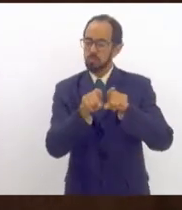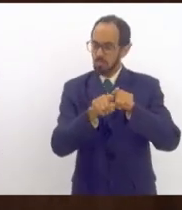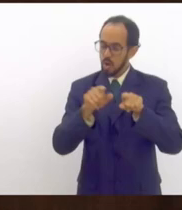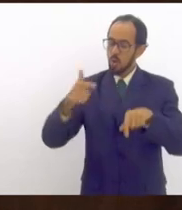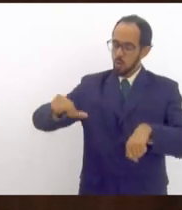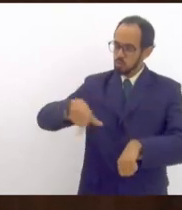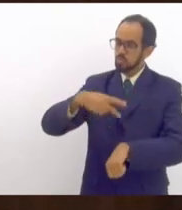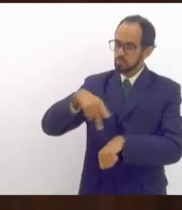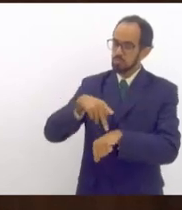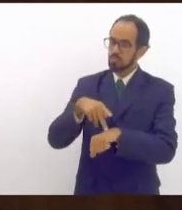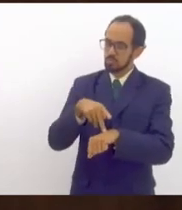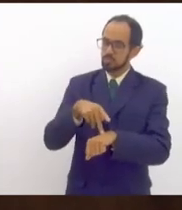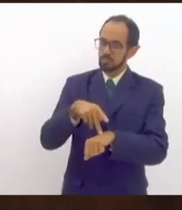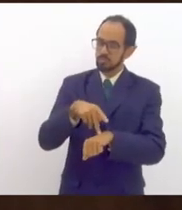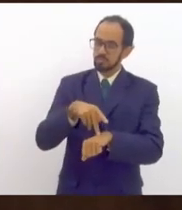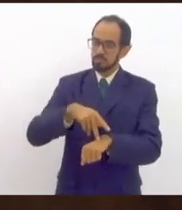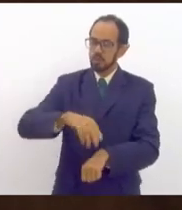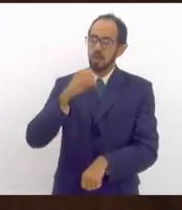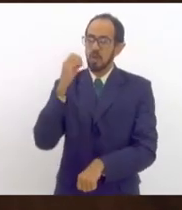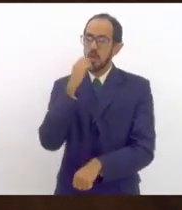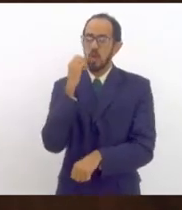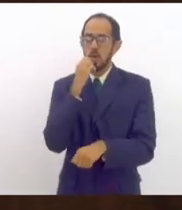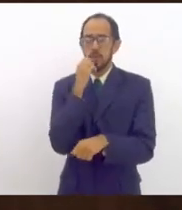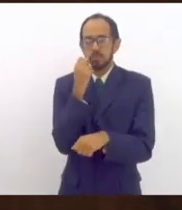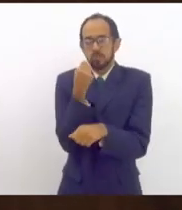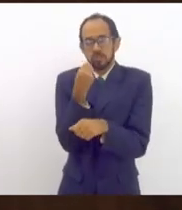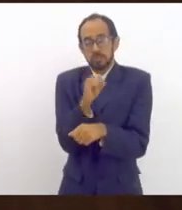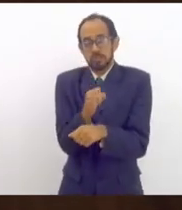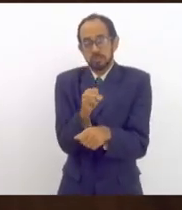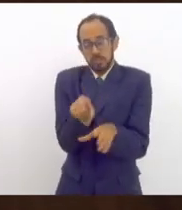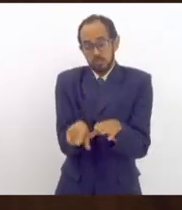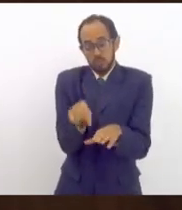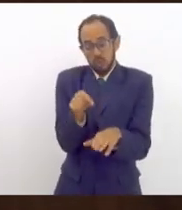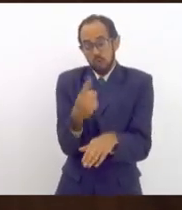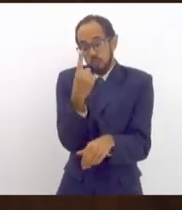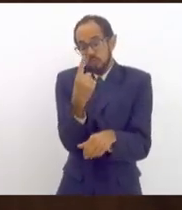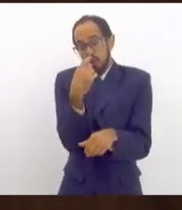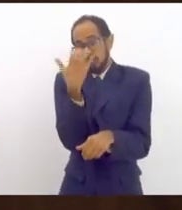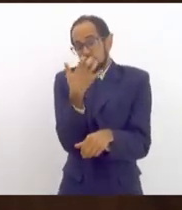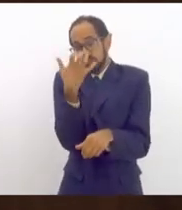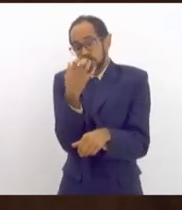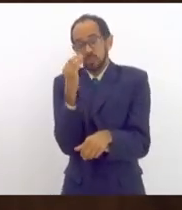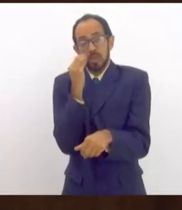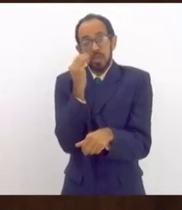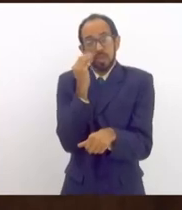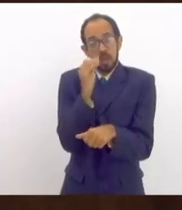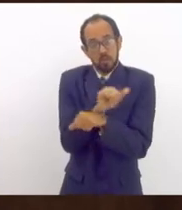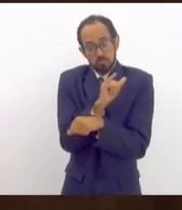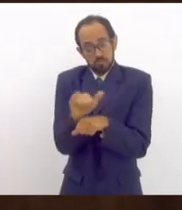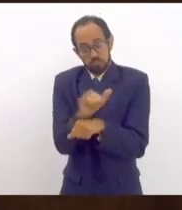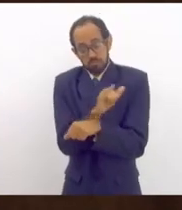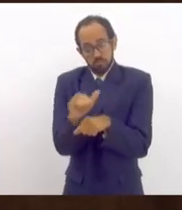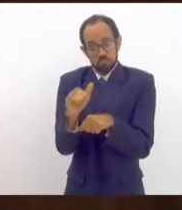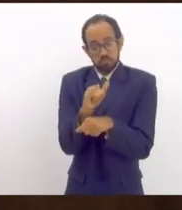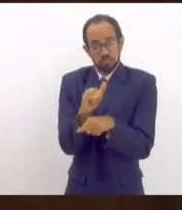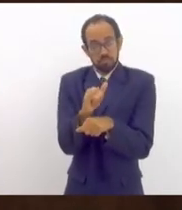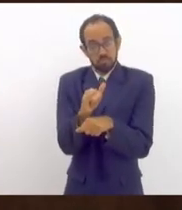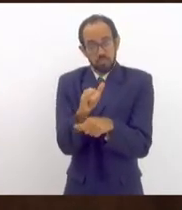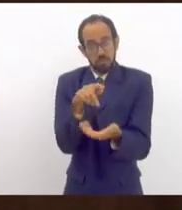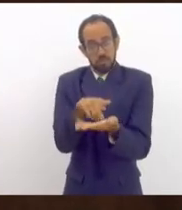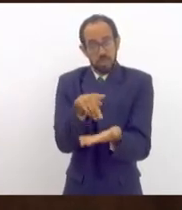E aí é evidente que se pegar um recorte de uma música e tentar trabalhar isso como uma verdade absoluta